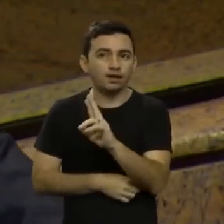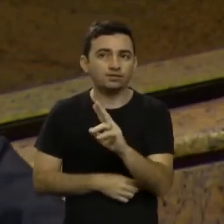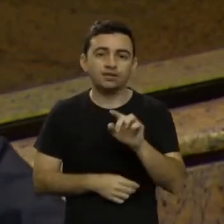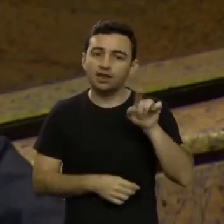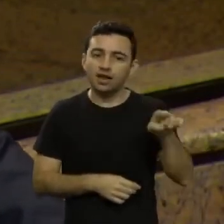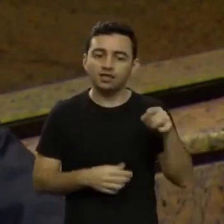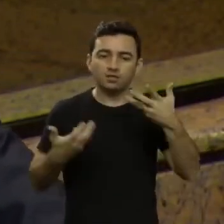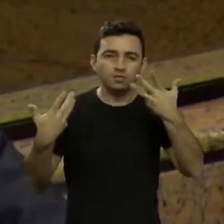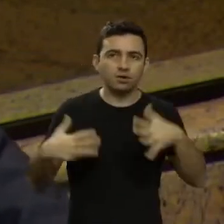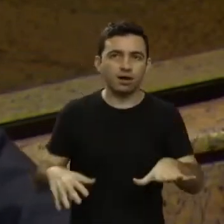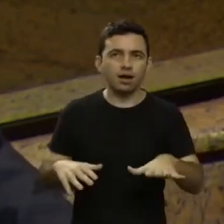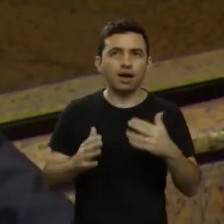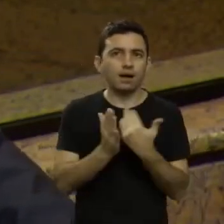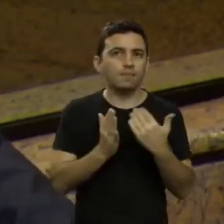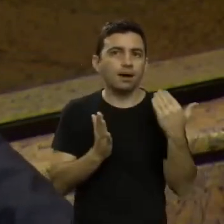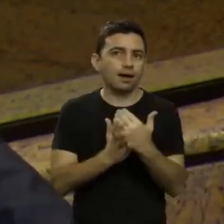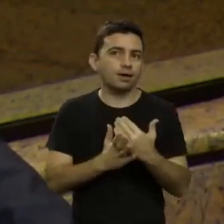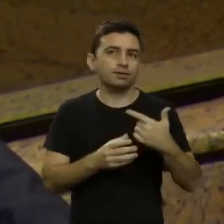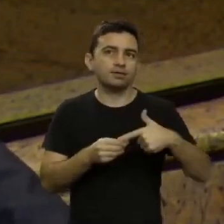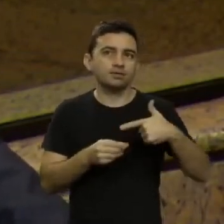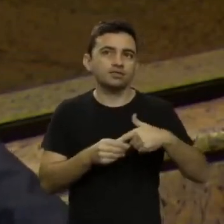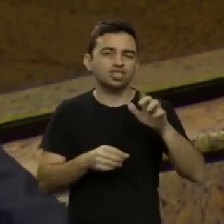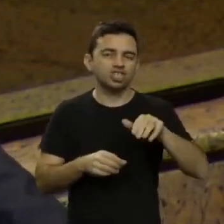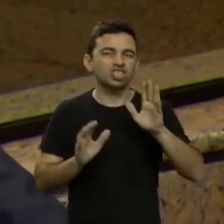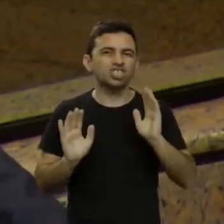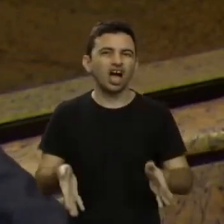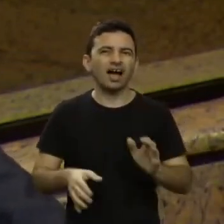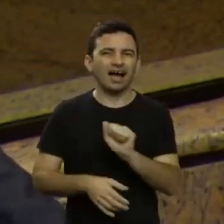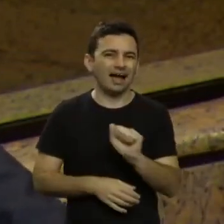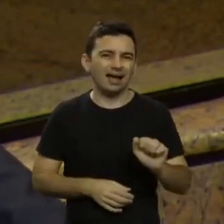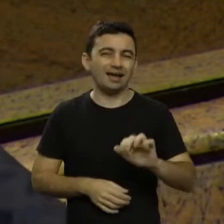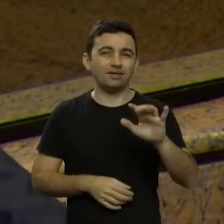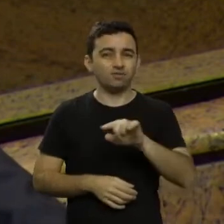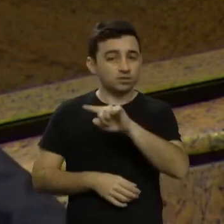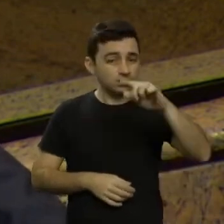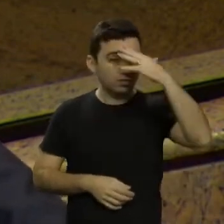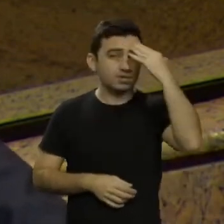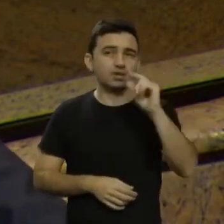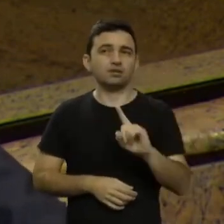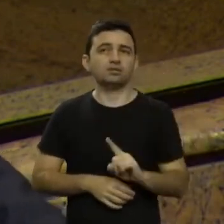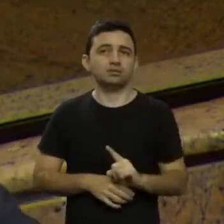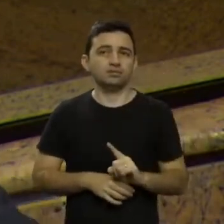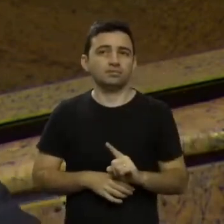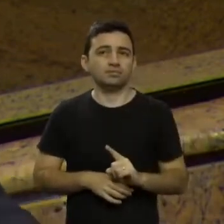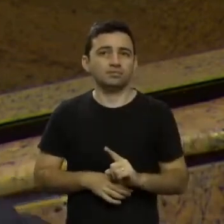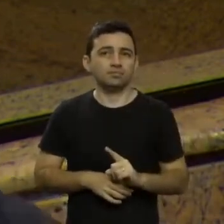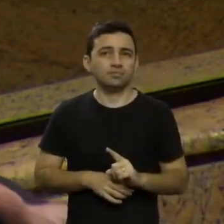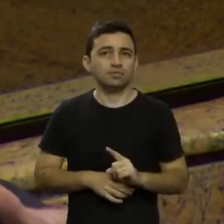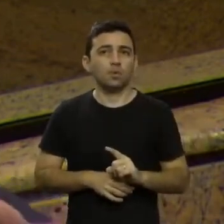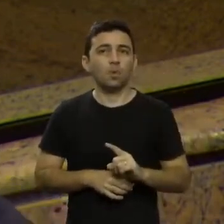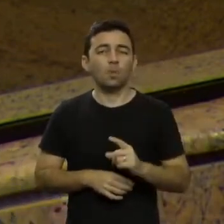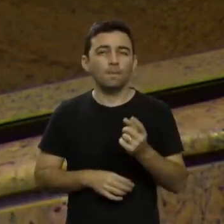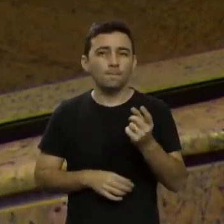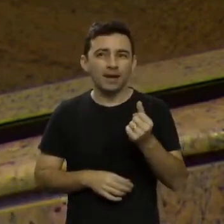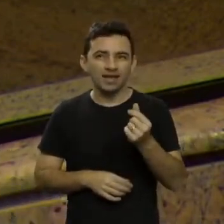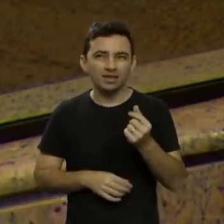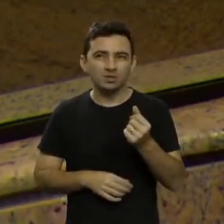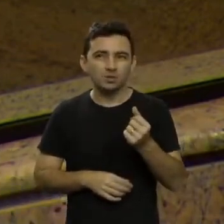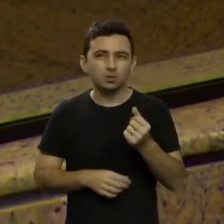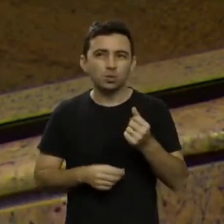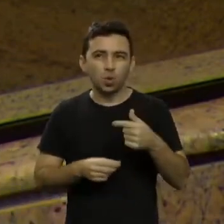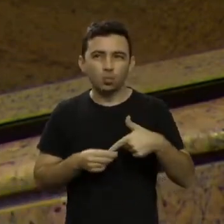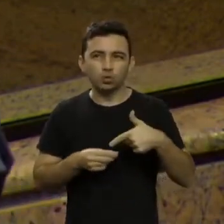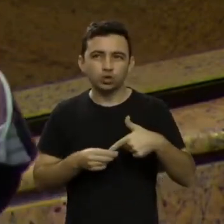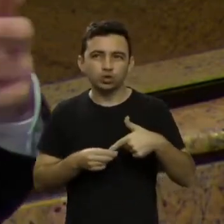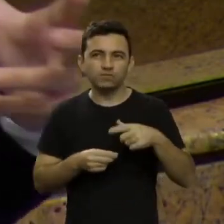querem aumentar a gasolina que já está cara. E não se esqueçam, a gasolina, o preço dos combustíveis, ele causa uma